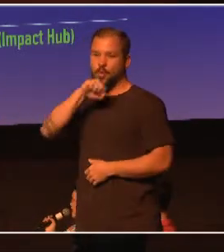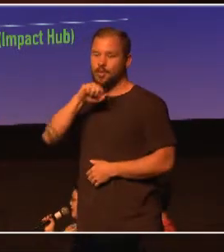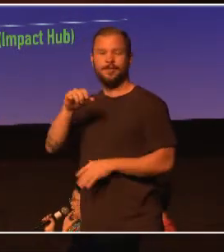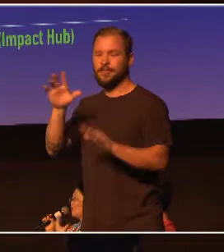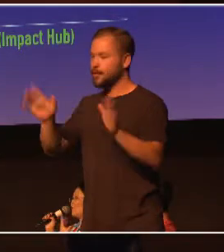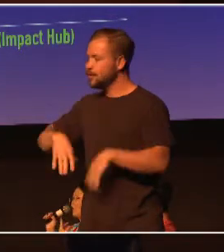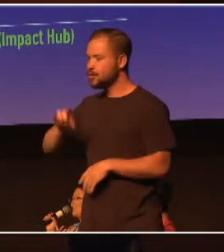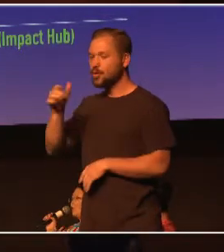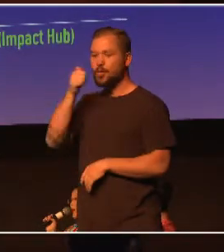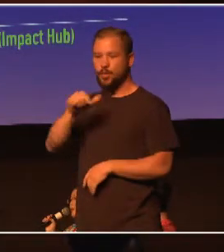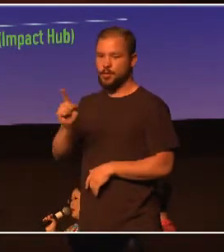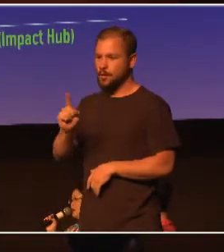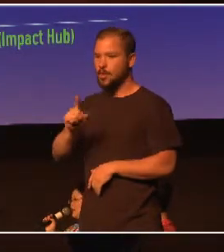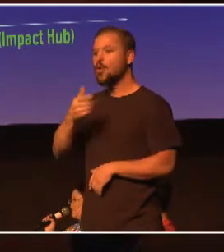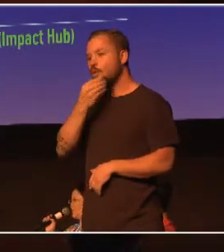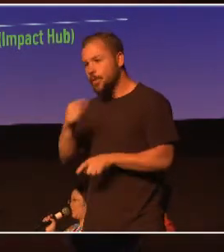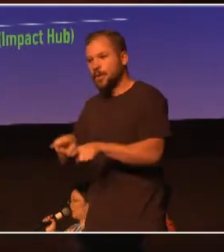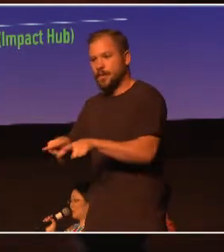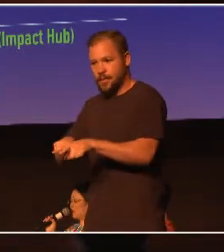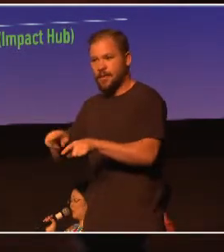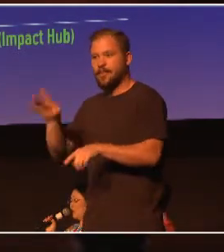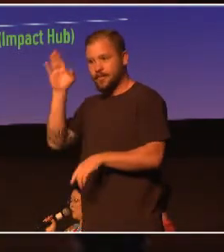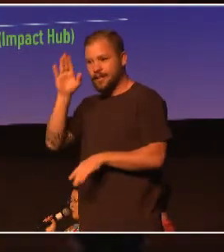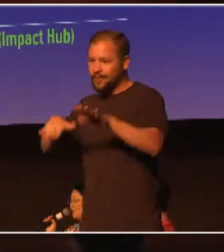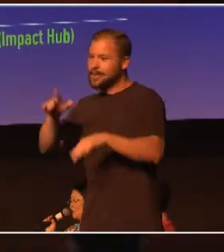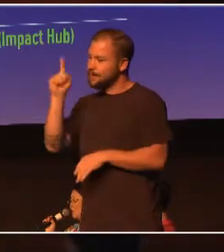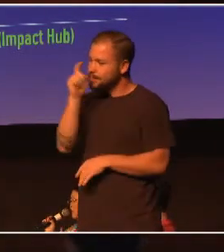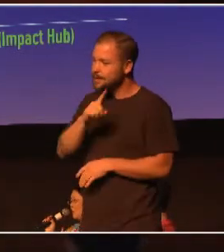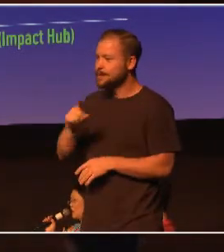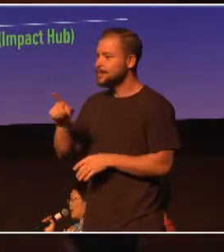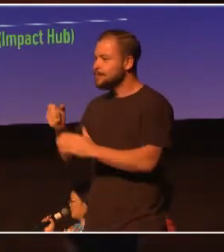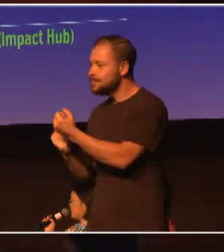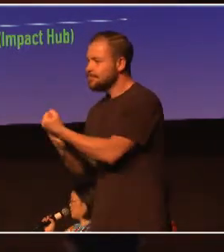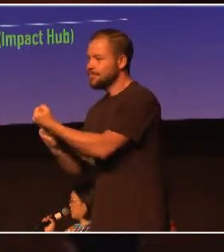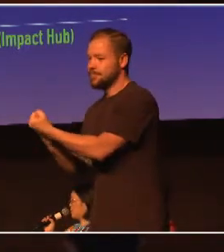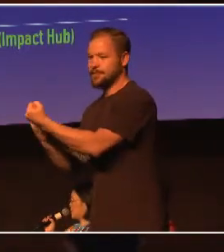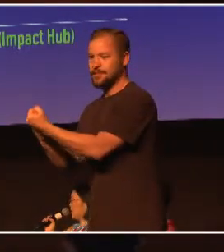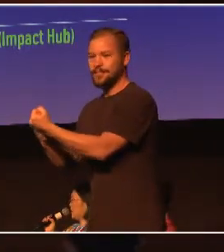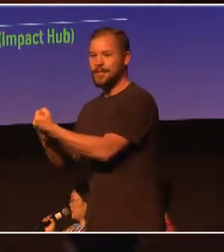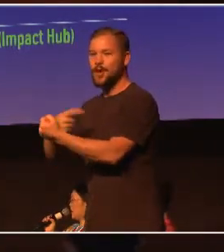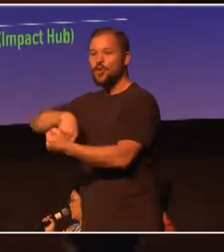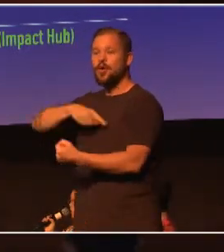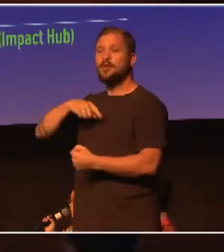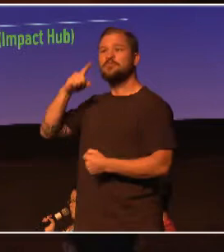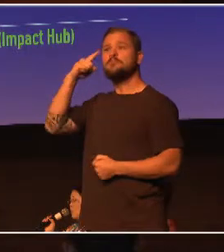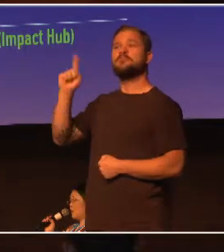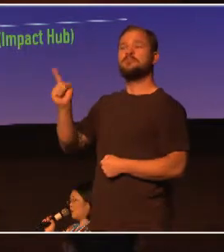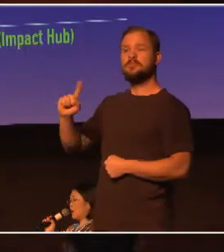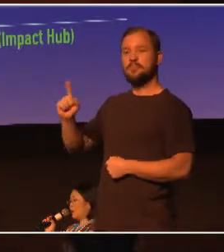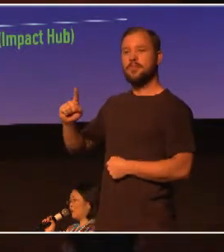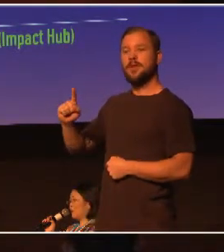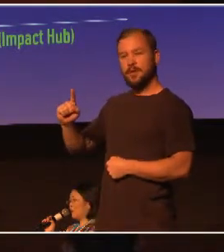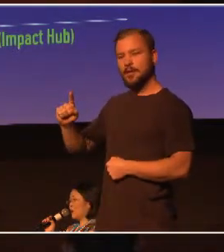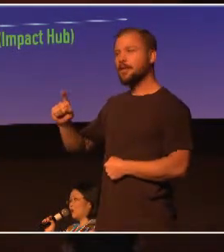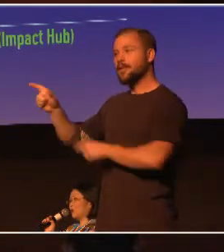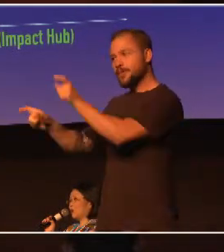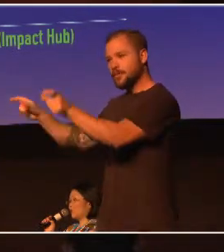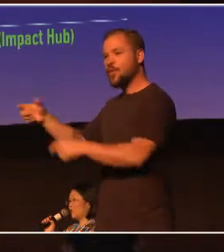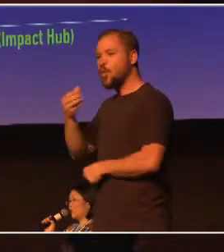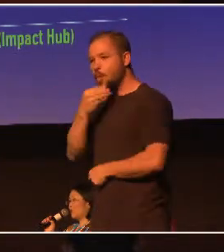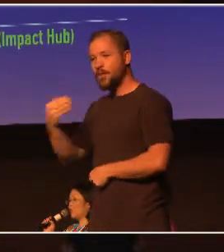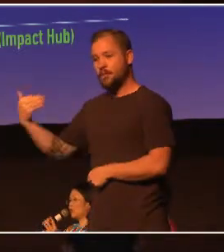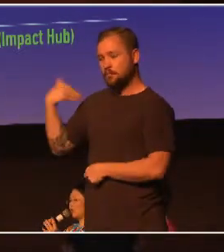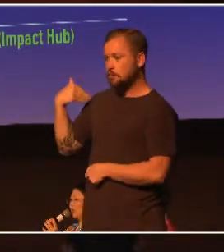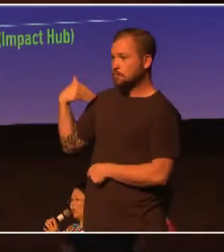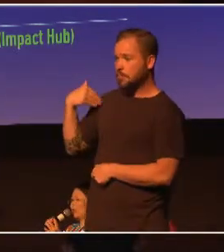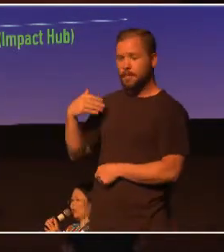engajados. E isso também eu achei bem interessante que aconteceu, né? Porque a gente não esperava isso. E alguns homens vieram falar comigo e